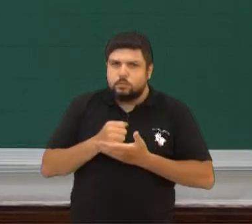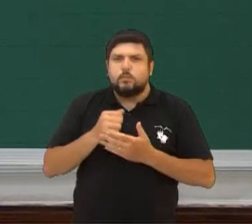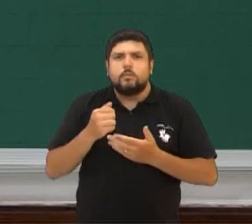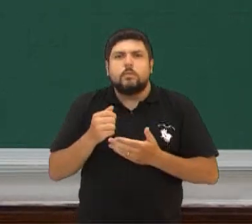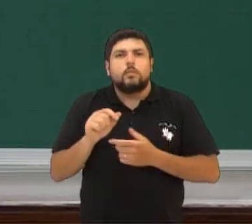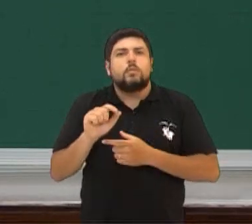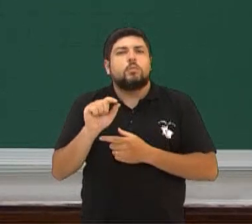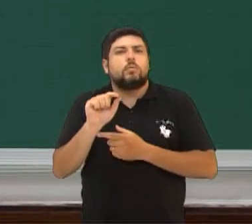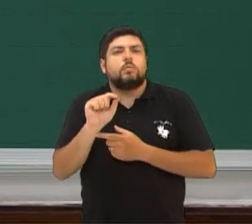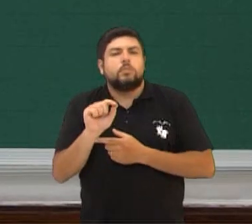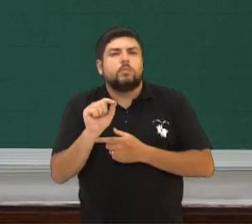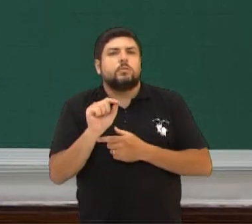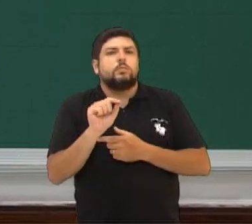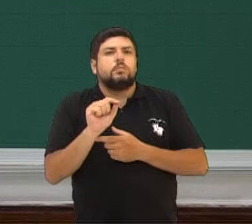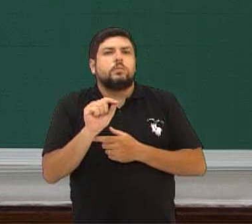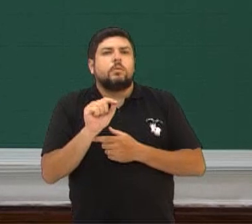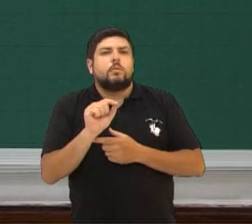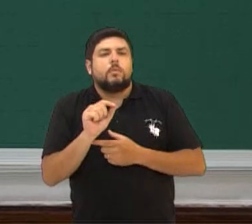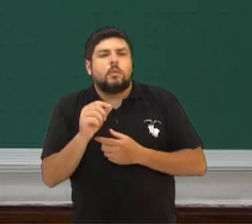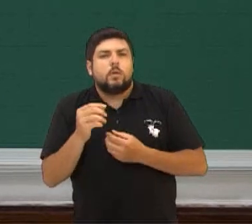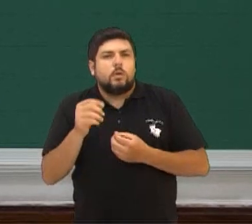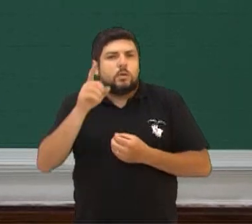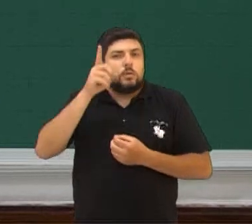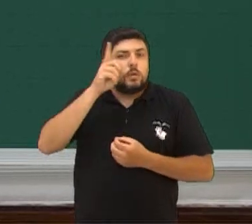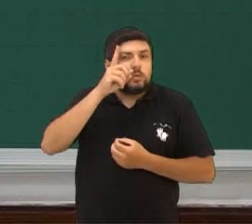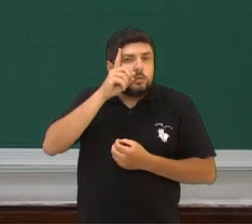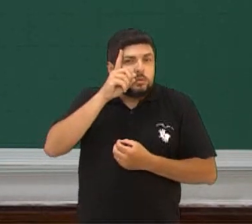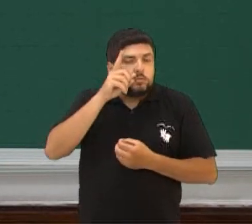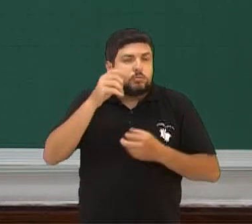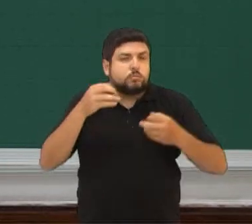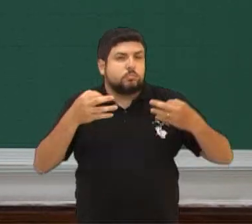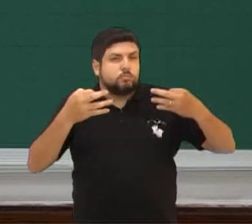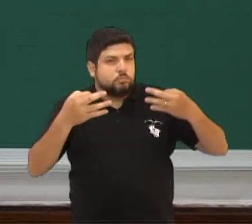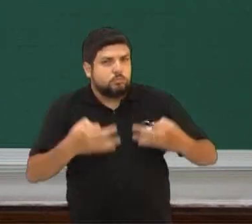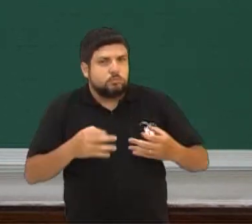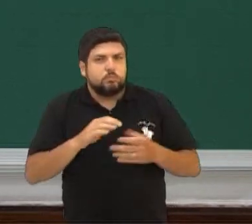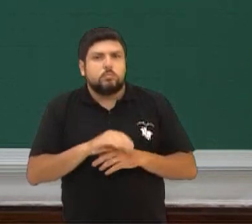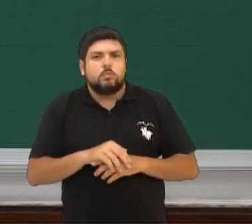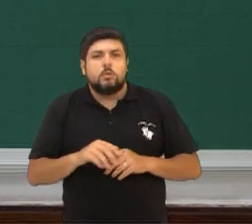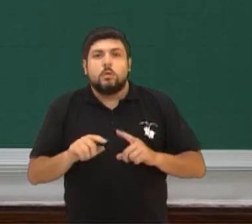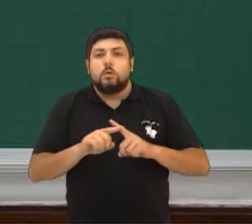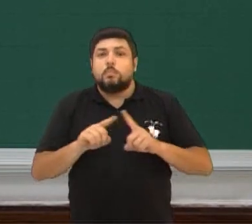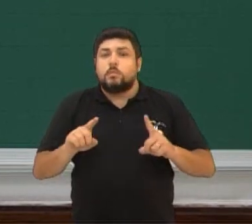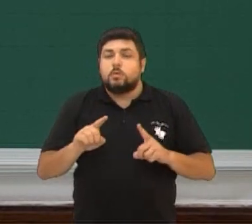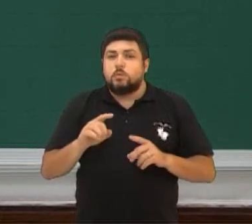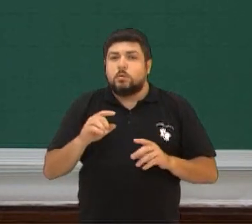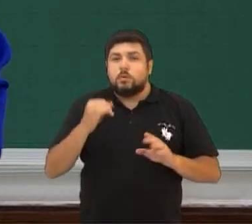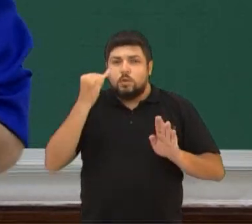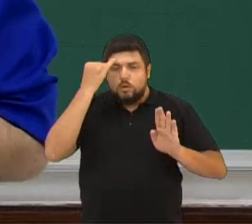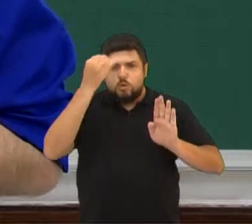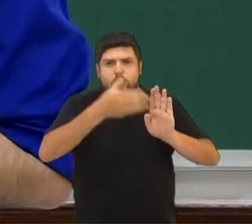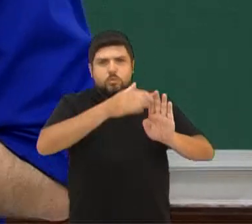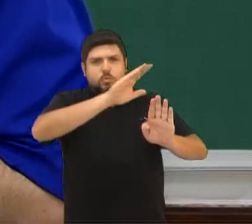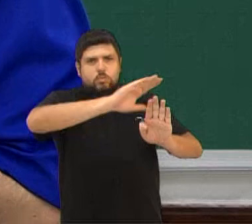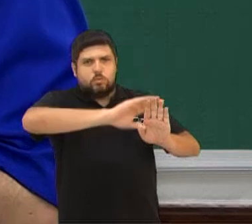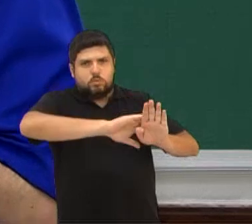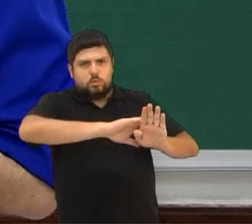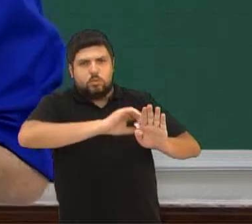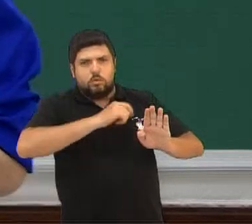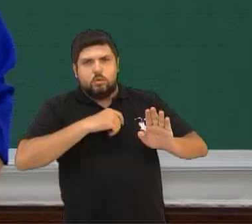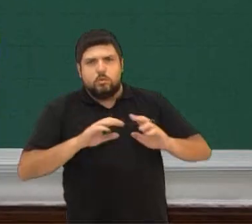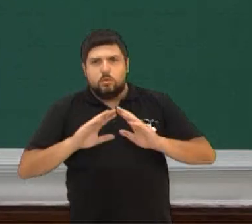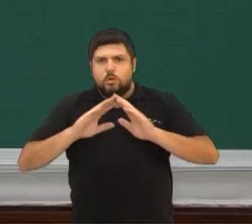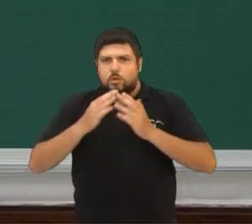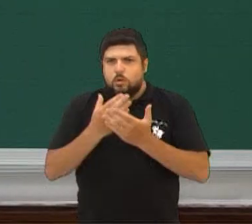pontuar direitinho as datas e tal, mas assim, a corrente ideológica do livro e da escola